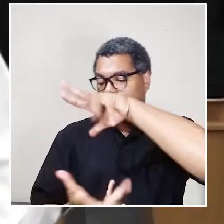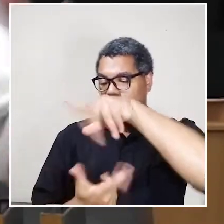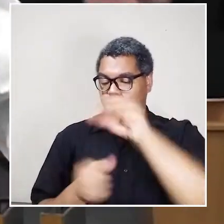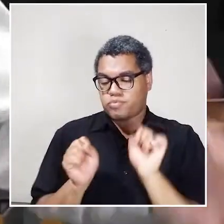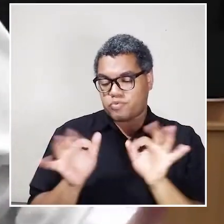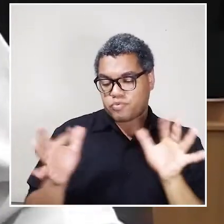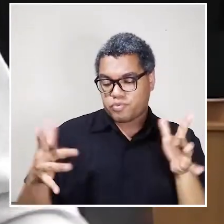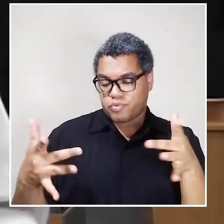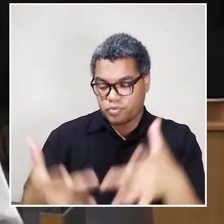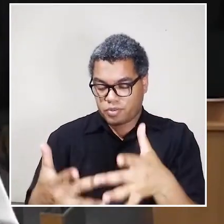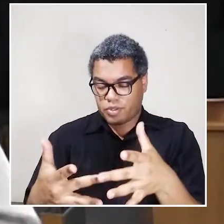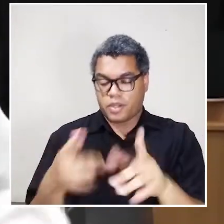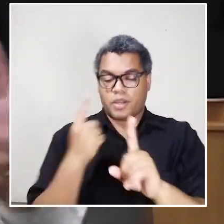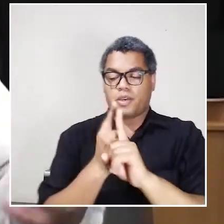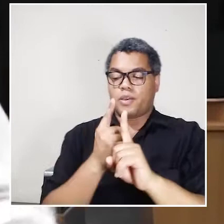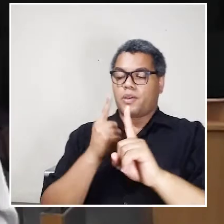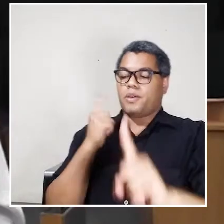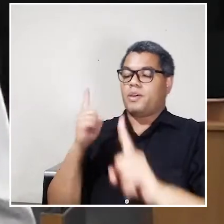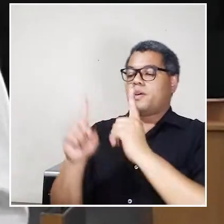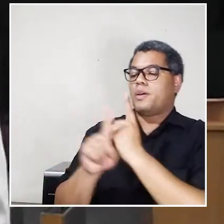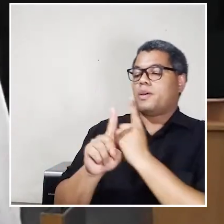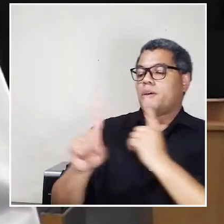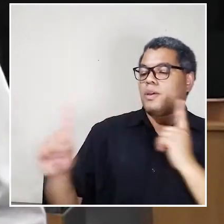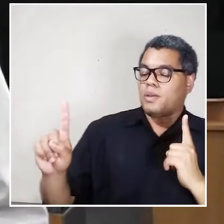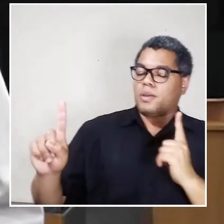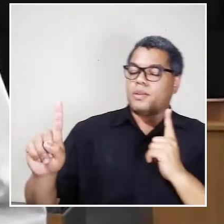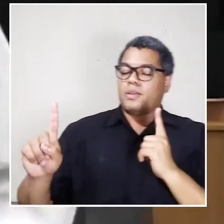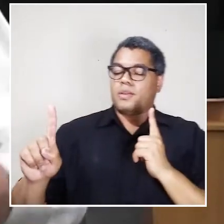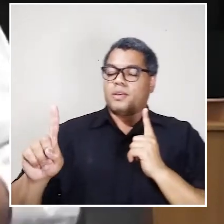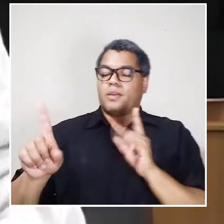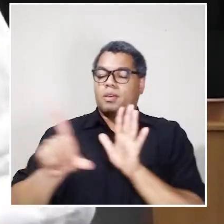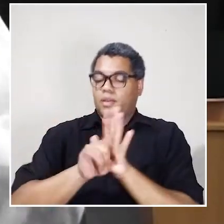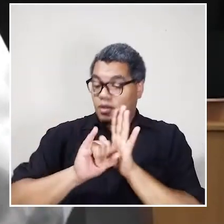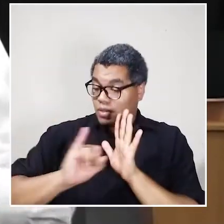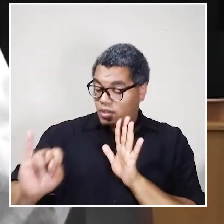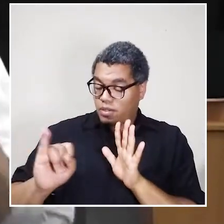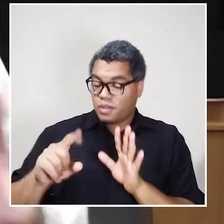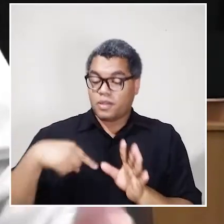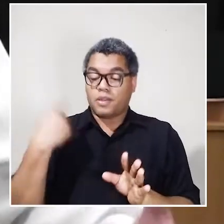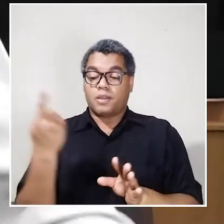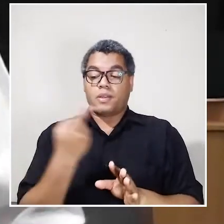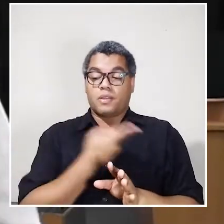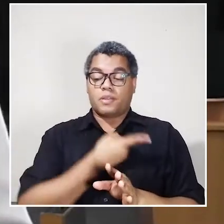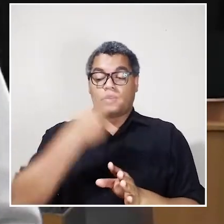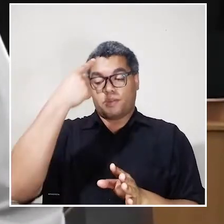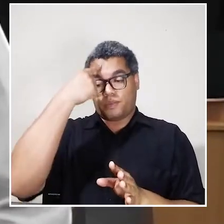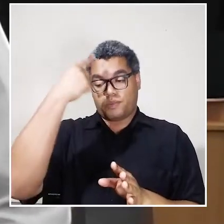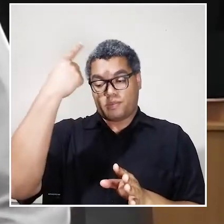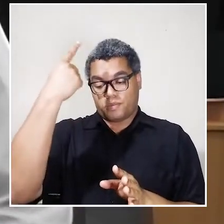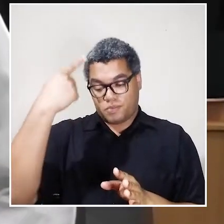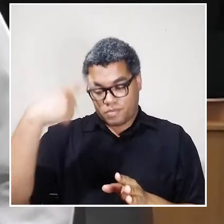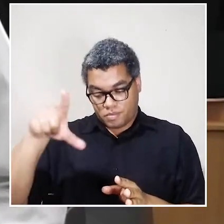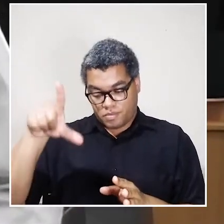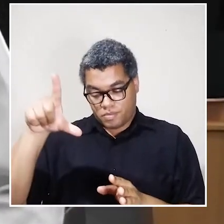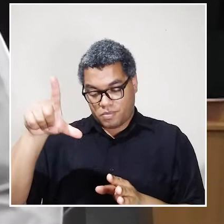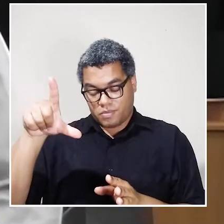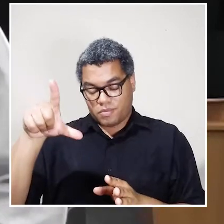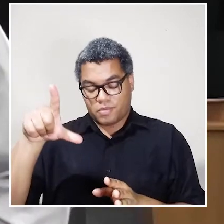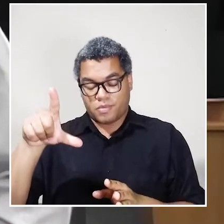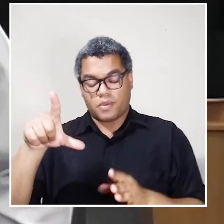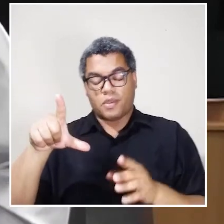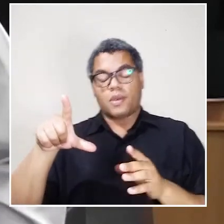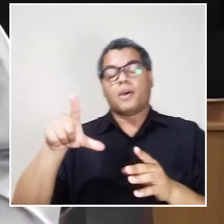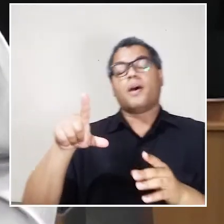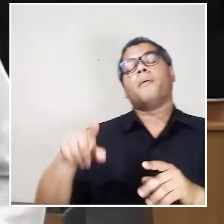o isolamento foi decretado em maior ou menor grau, nós estamos nos reinventando, mas nós